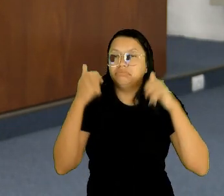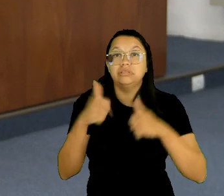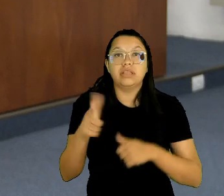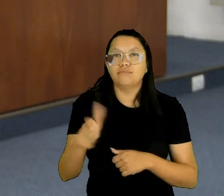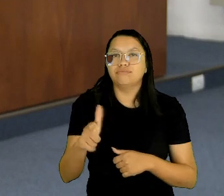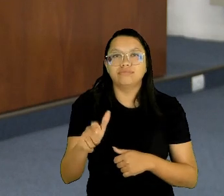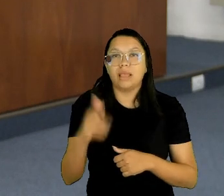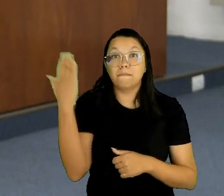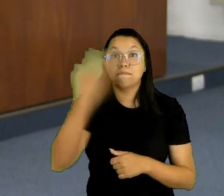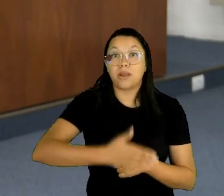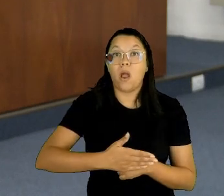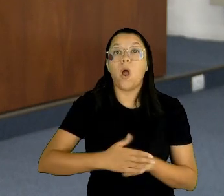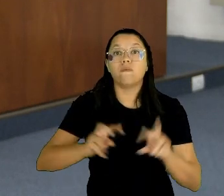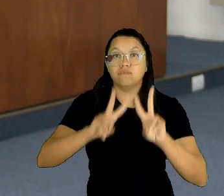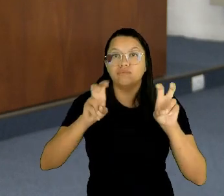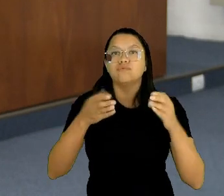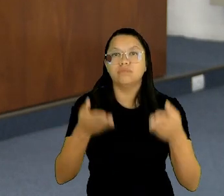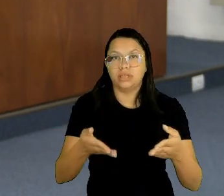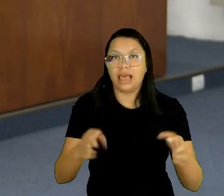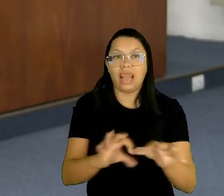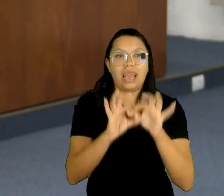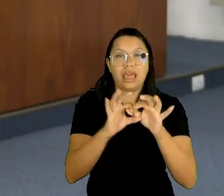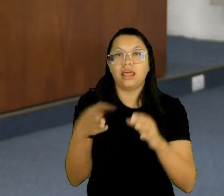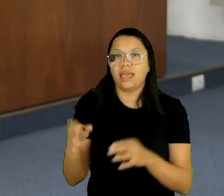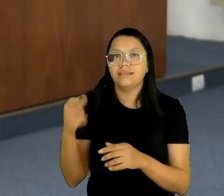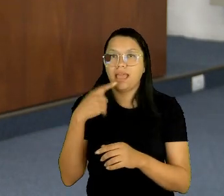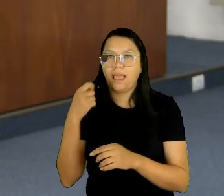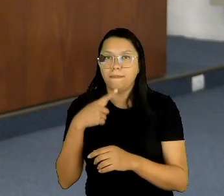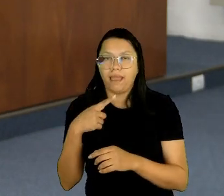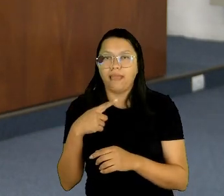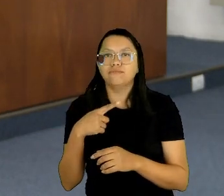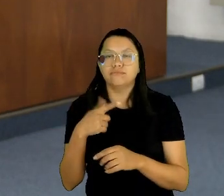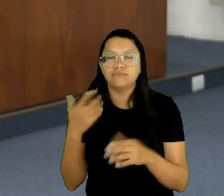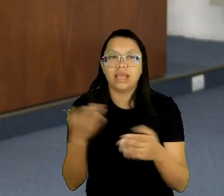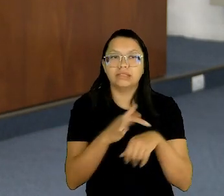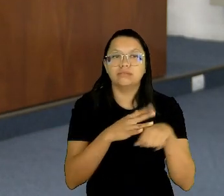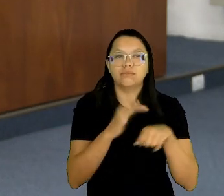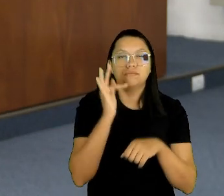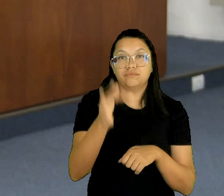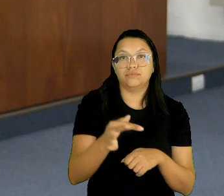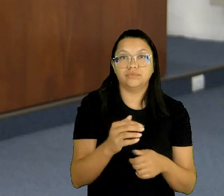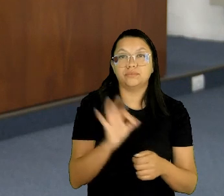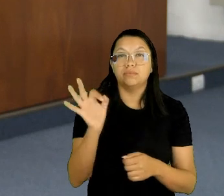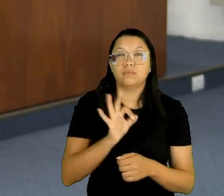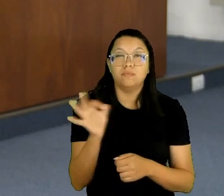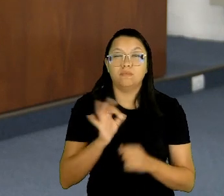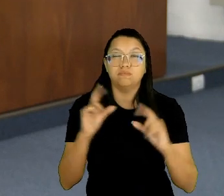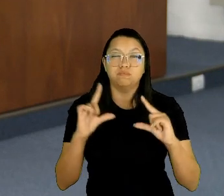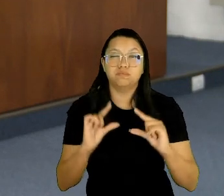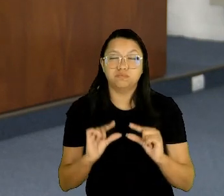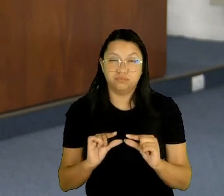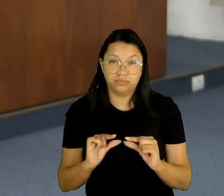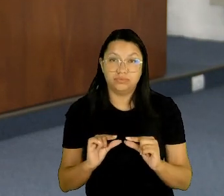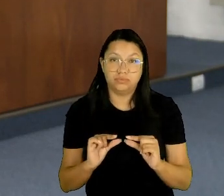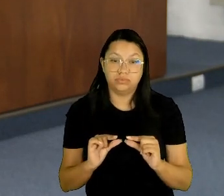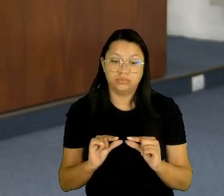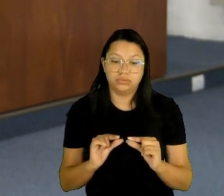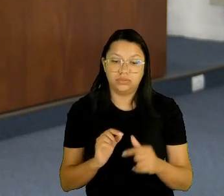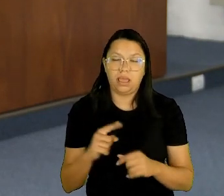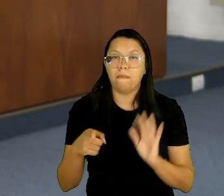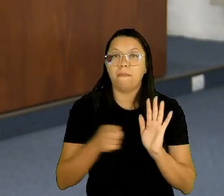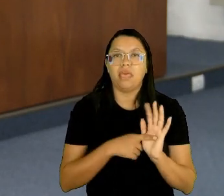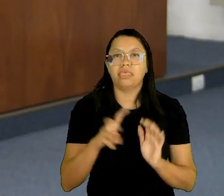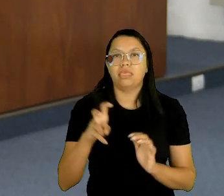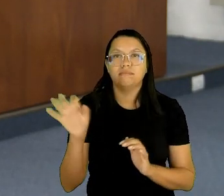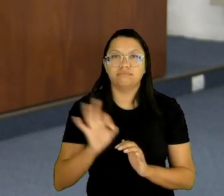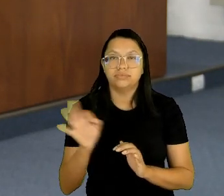não tem nenhuma evidência robusta associando estatina com essas complicações. Uma porcentagem muito baixa pode ter doença